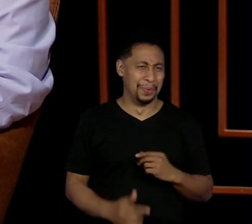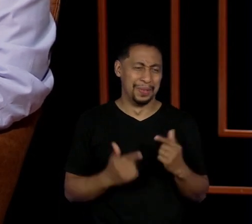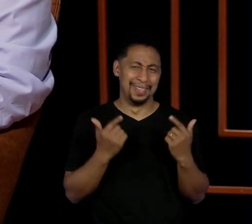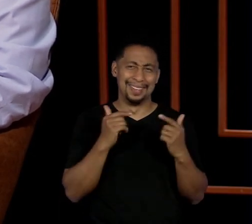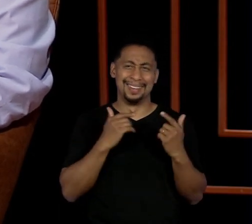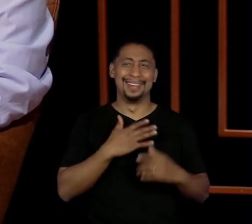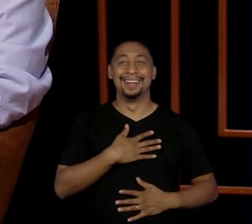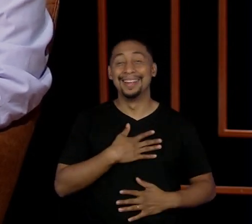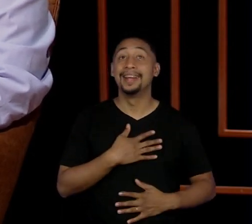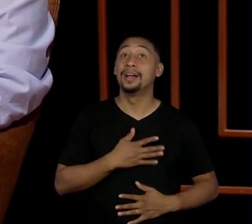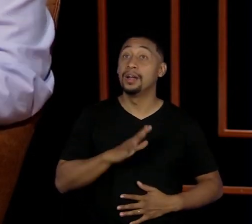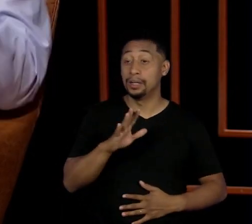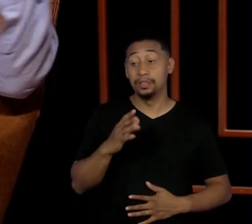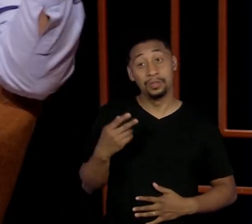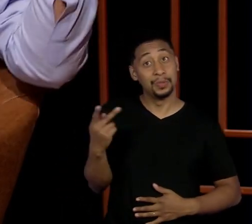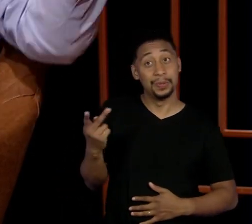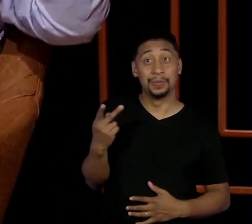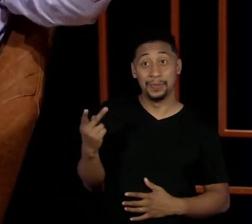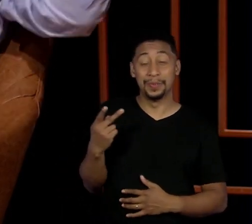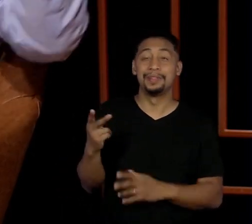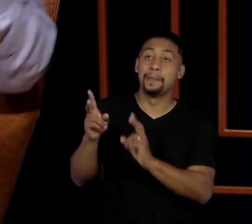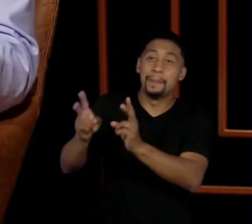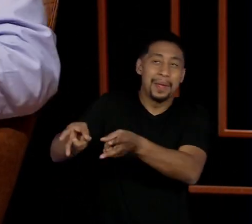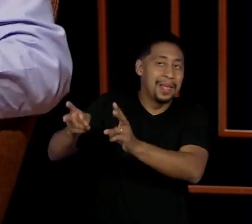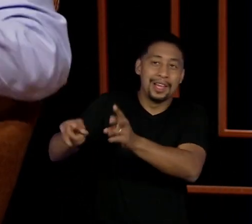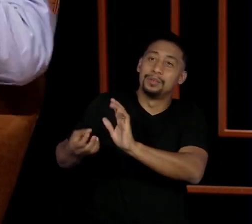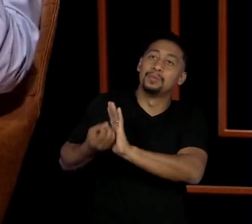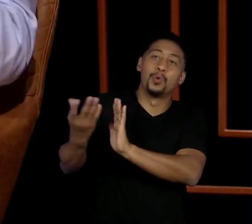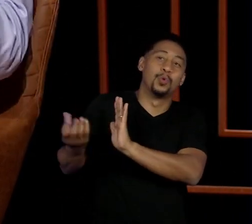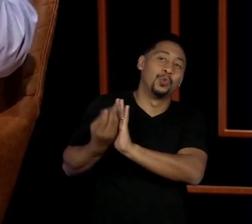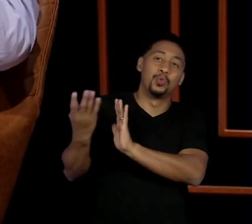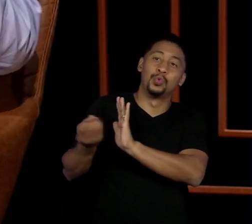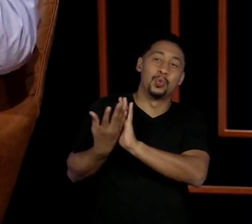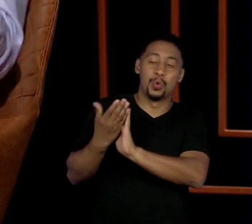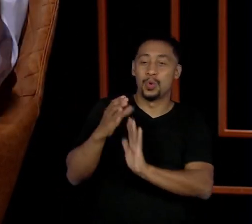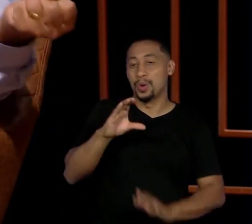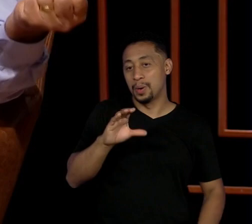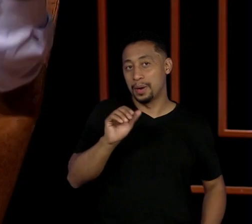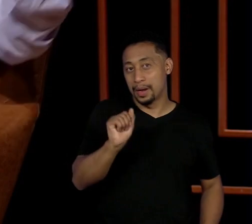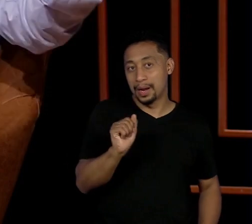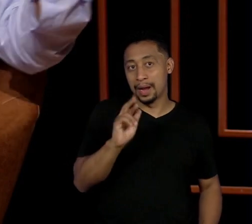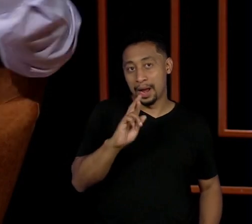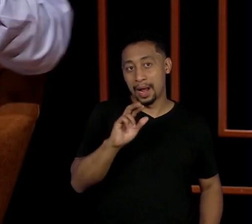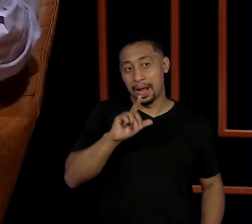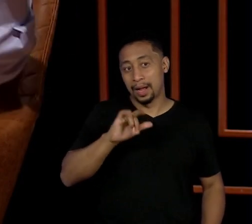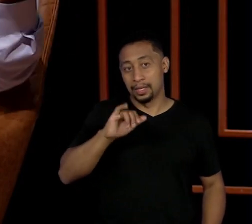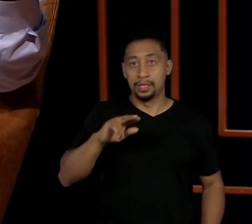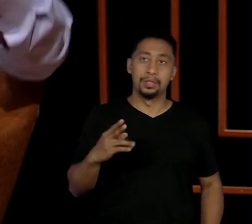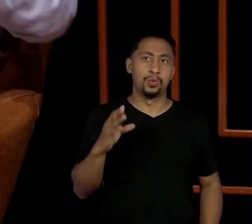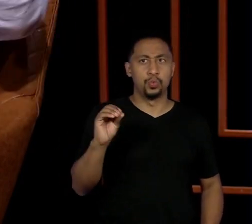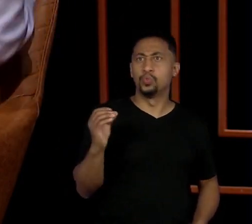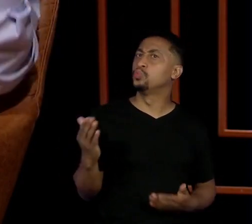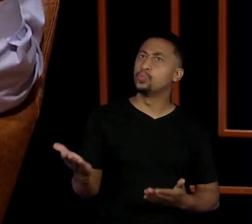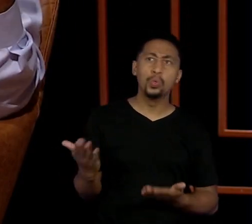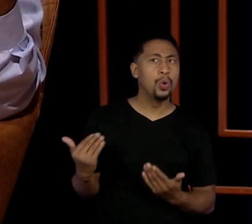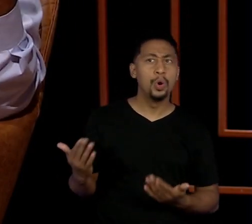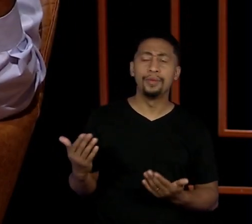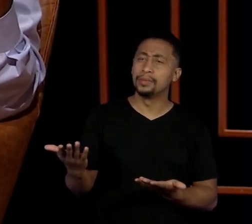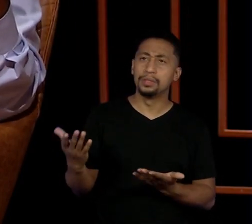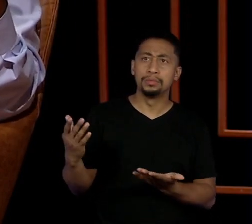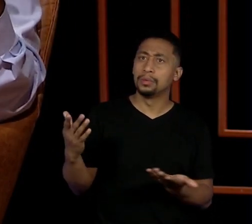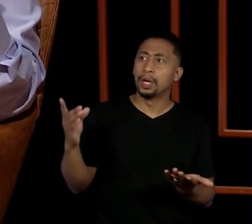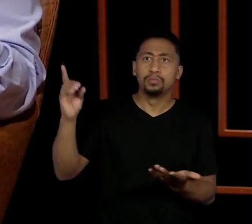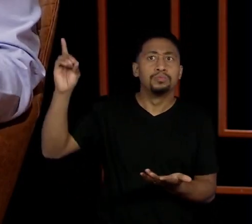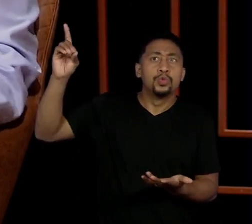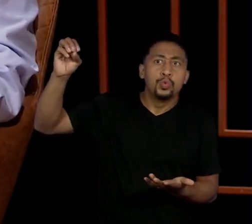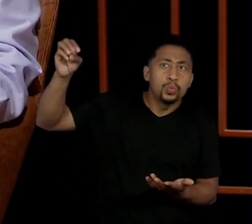Somos produzidos pelo mesmo produtor, Carlinhos Grum, que está aqui, produtor desse que está animado, um jovem produtor de teatro. É uma dádiva, né?